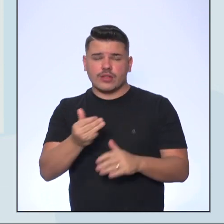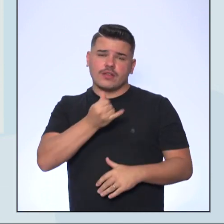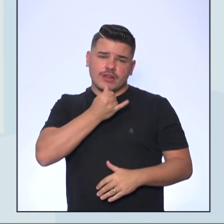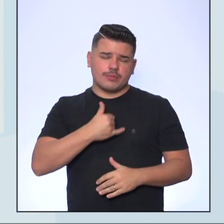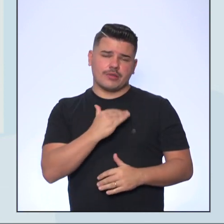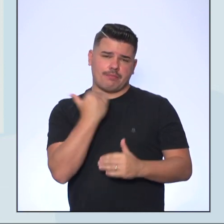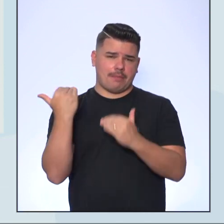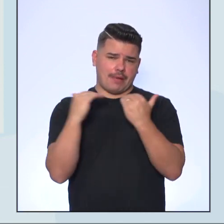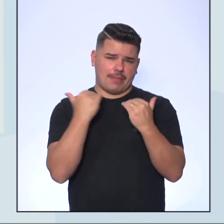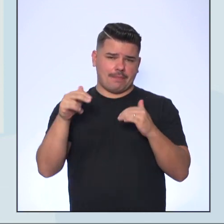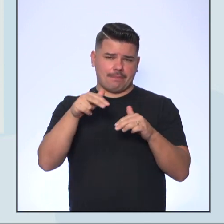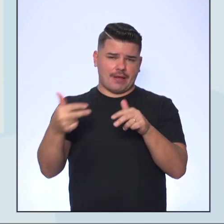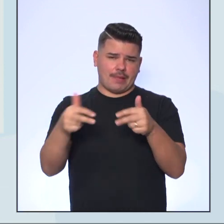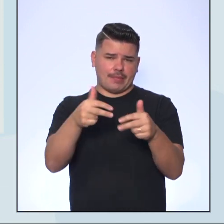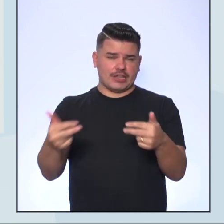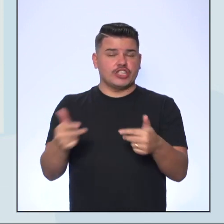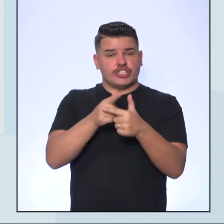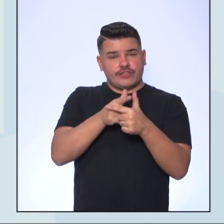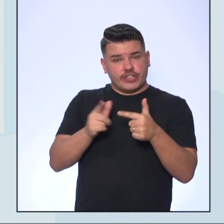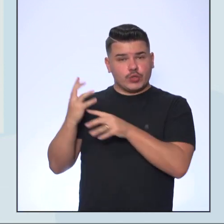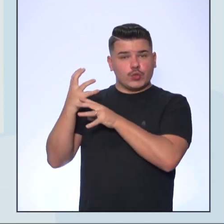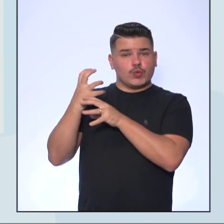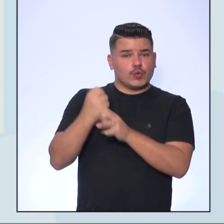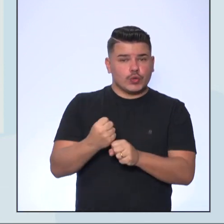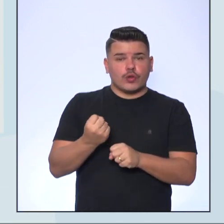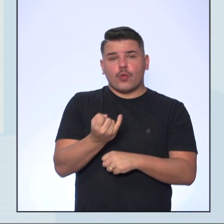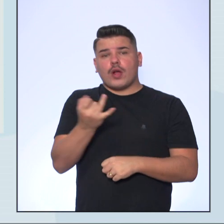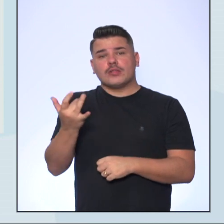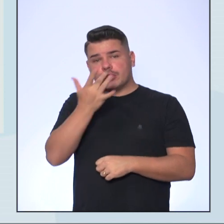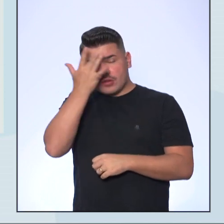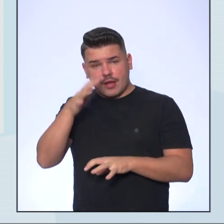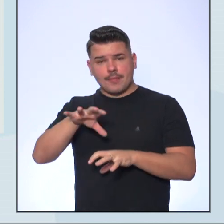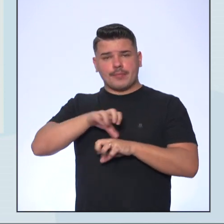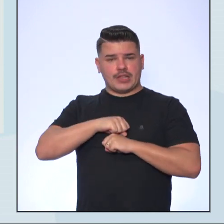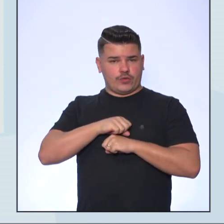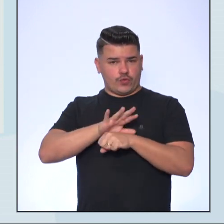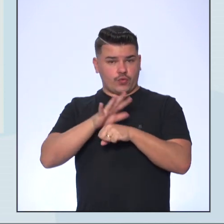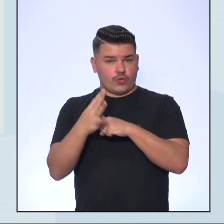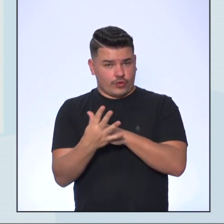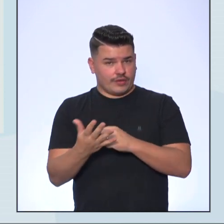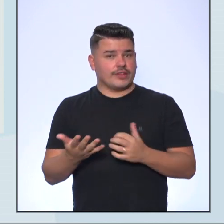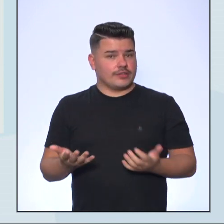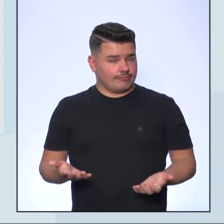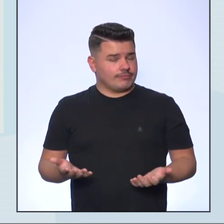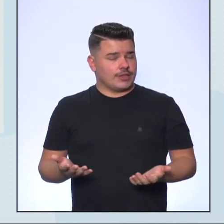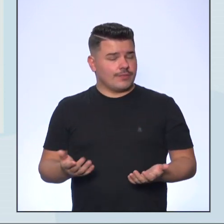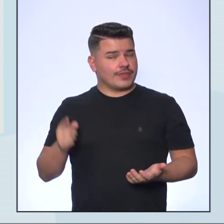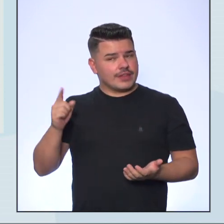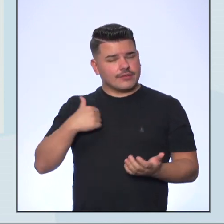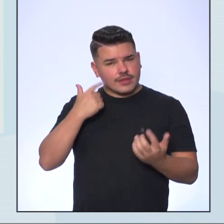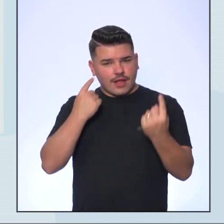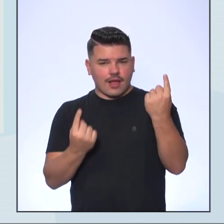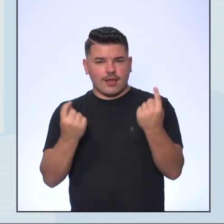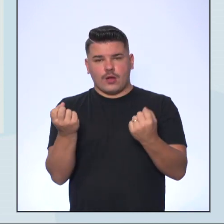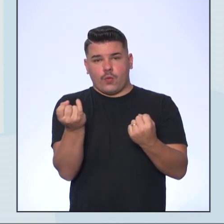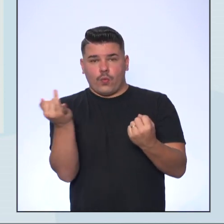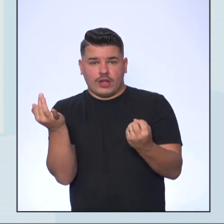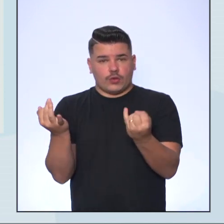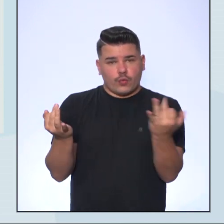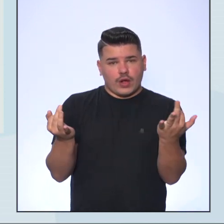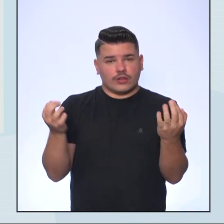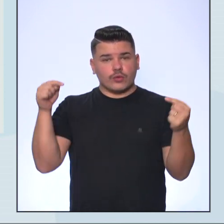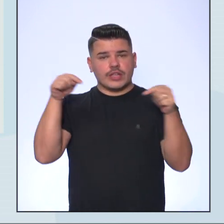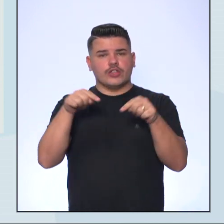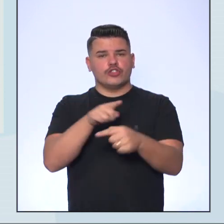que faleceram, dividido pelo total, né, de infectados naquele caso. Então, essa ideia que nós colocamos